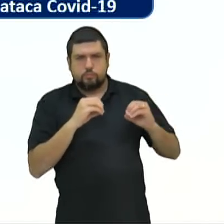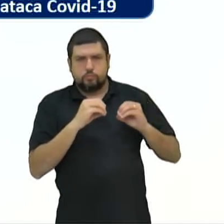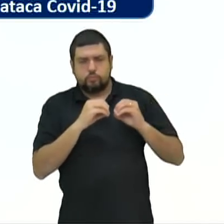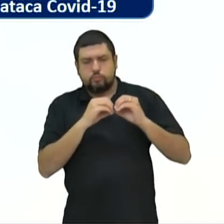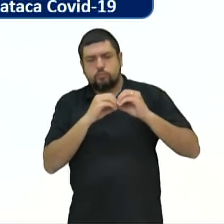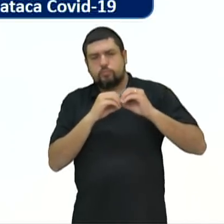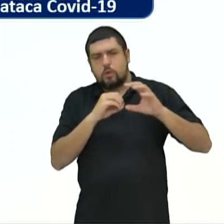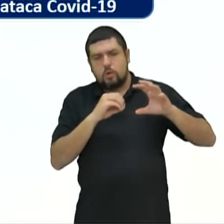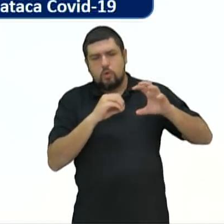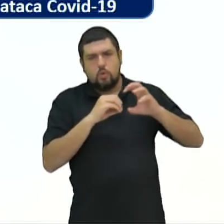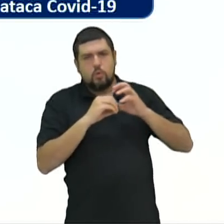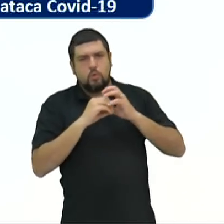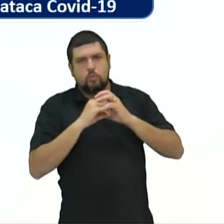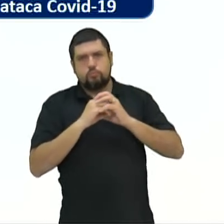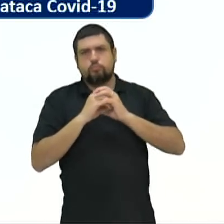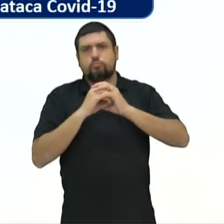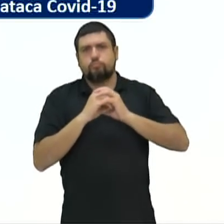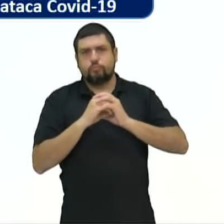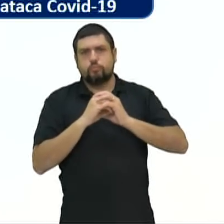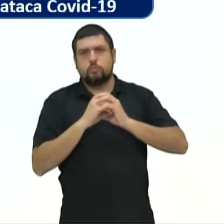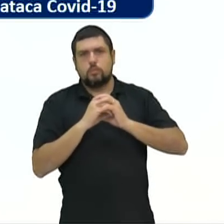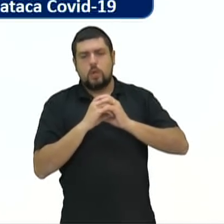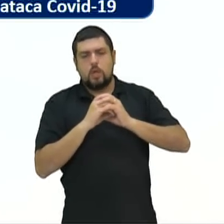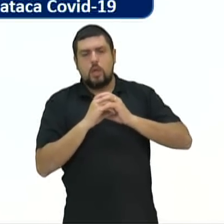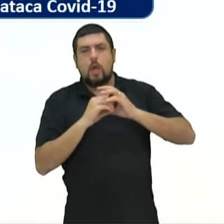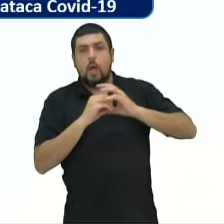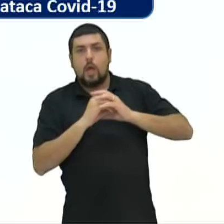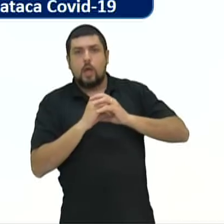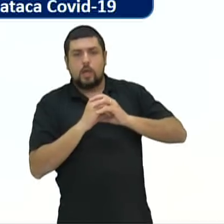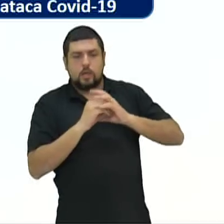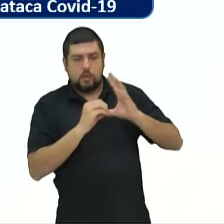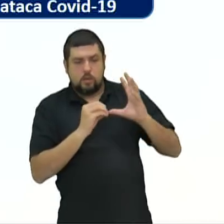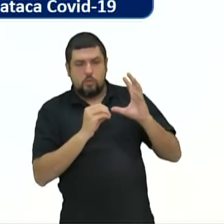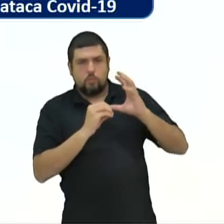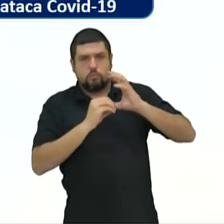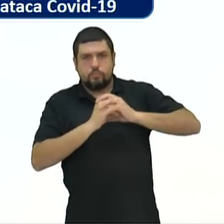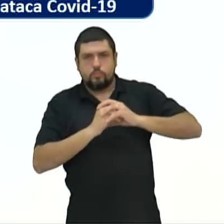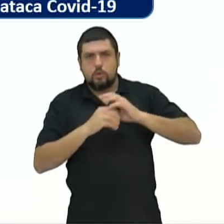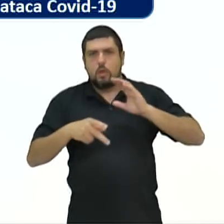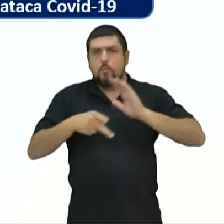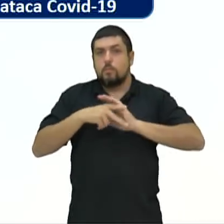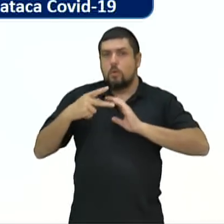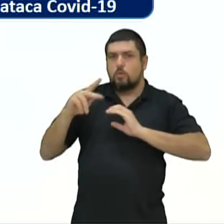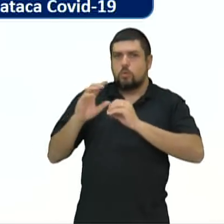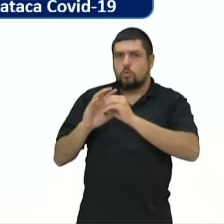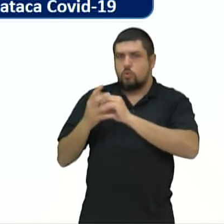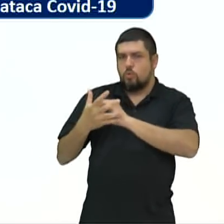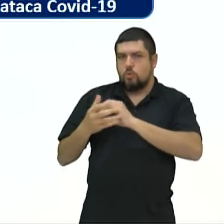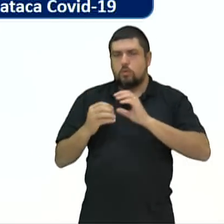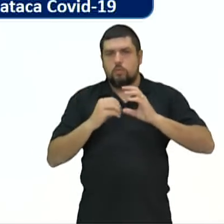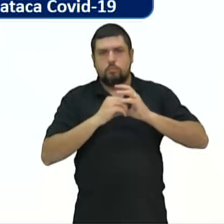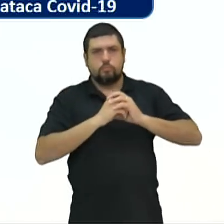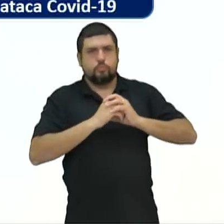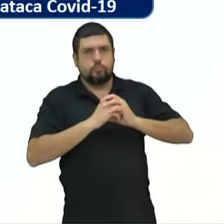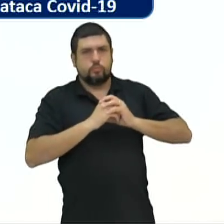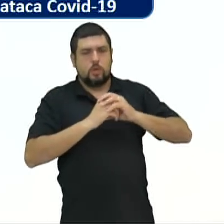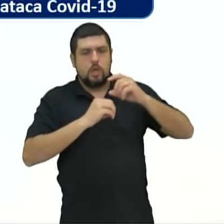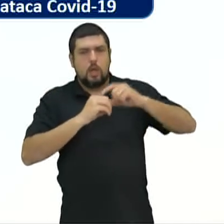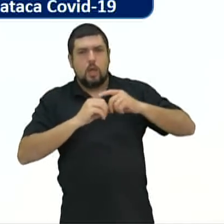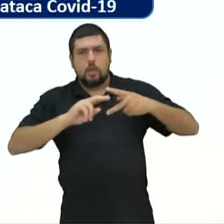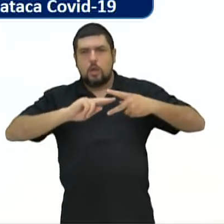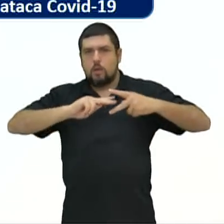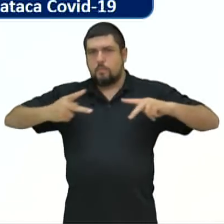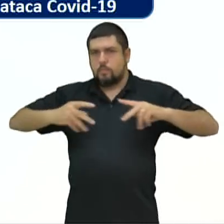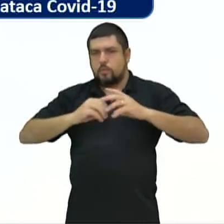então codificando e expressando essa proteína do coronavírus. Essa proteína, então, é reconhecida como